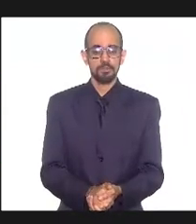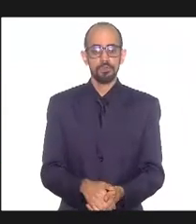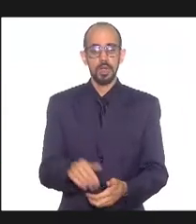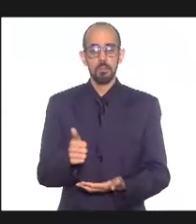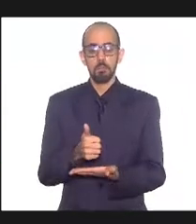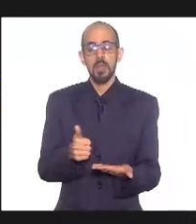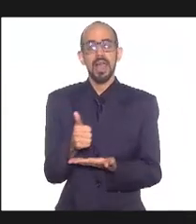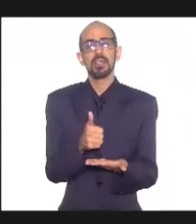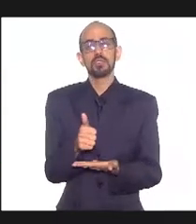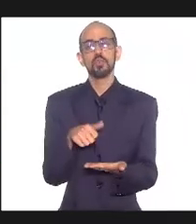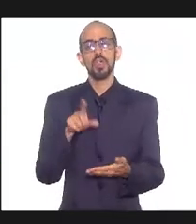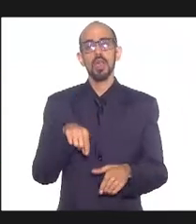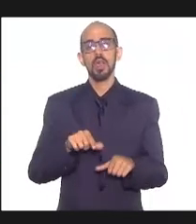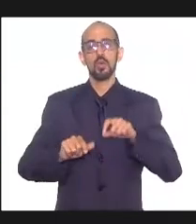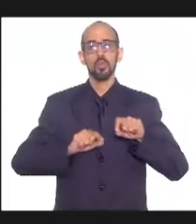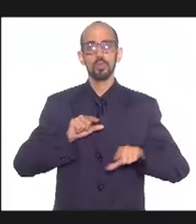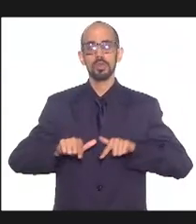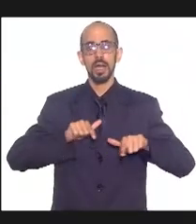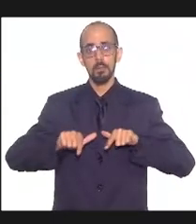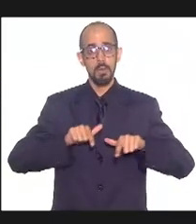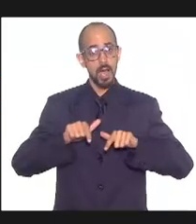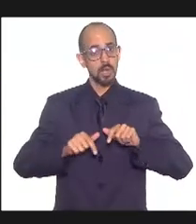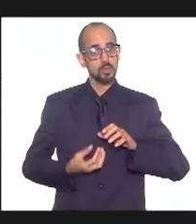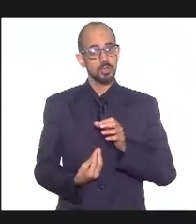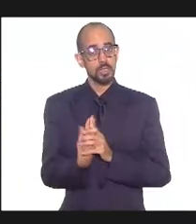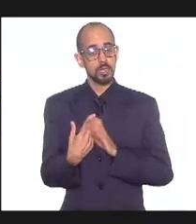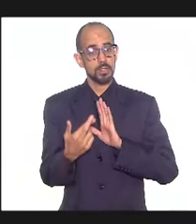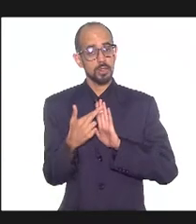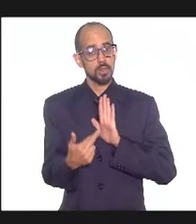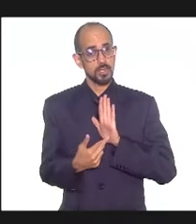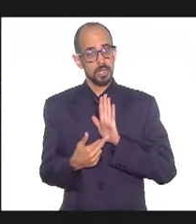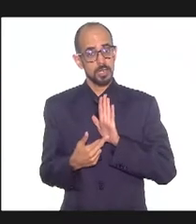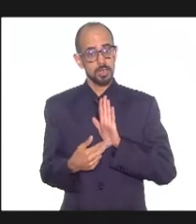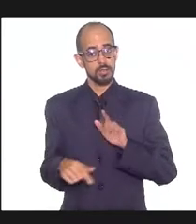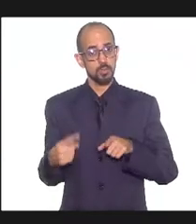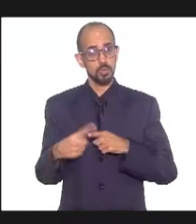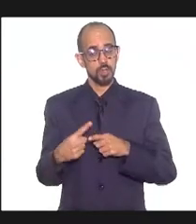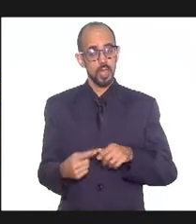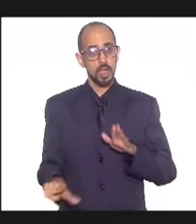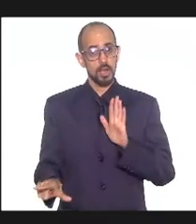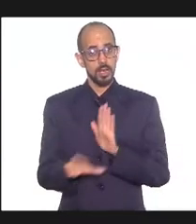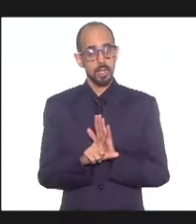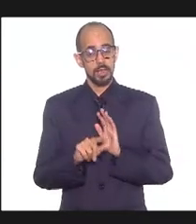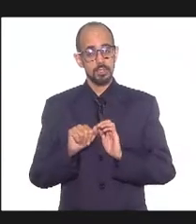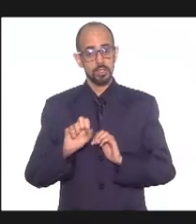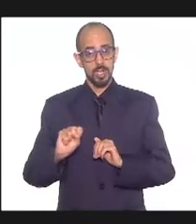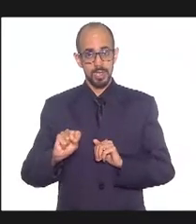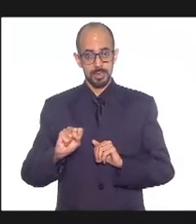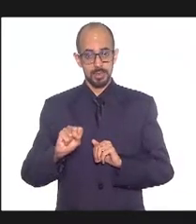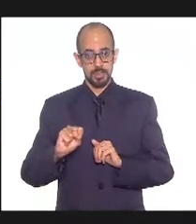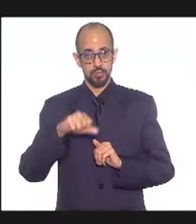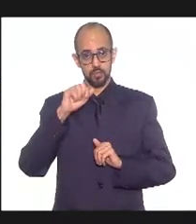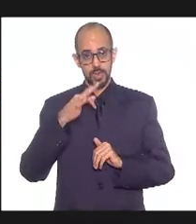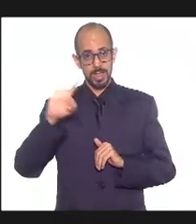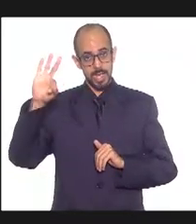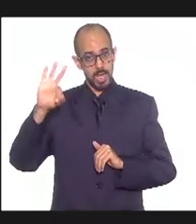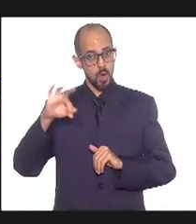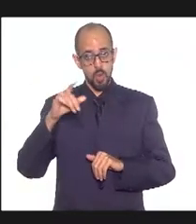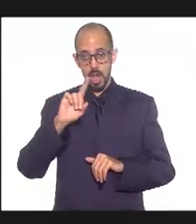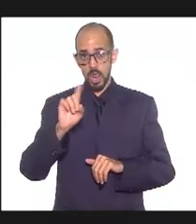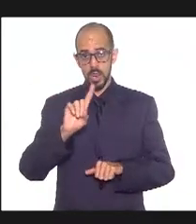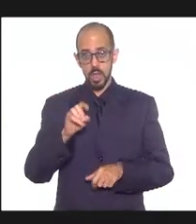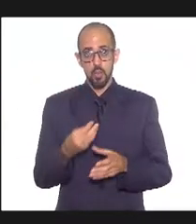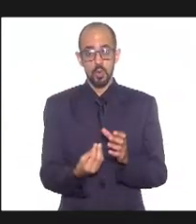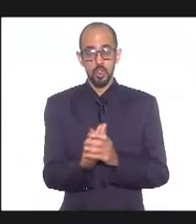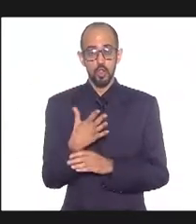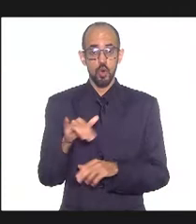um trabalho na fase regulatória, porque a lei de gás, a lei federal, ela não estabeleceu nenhum